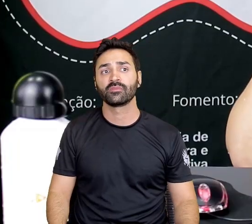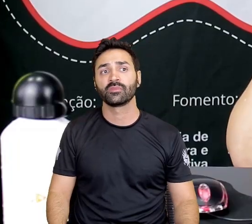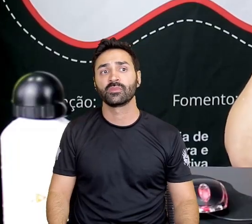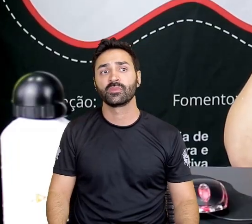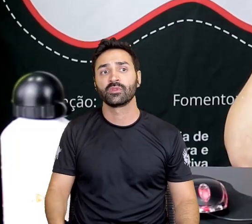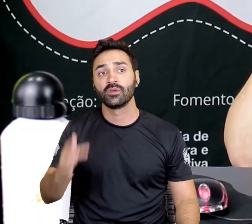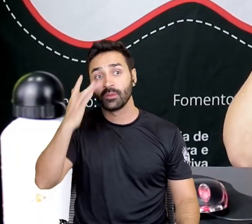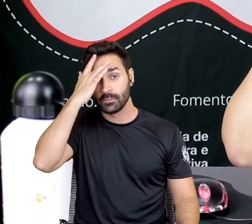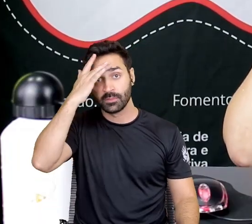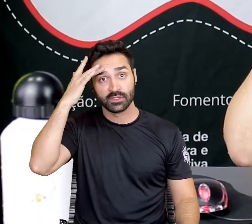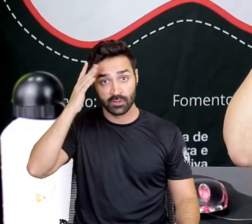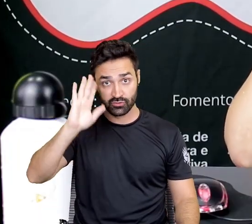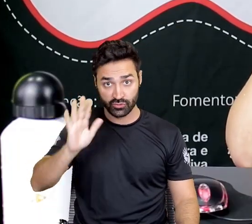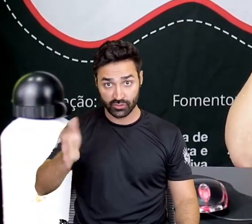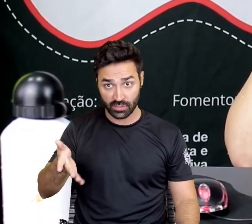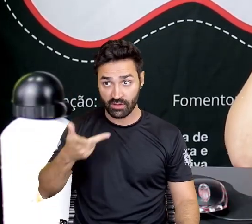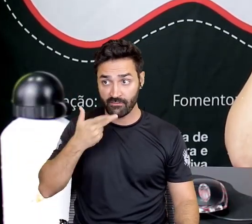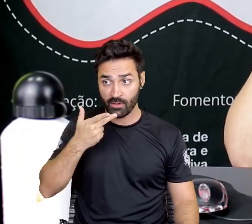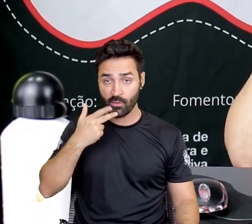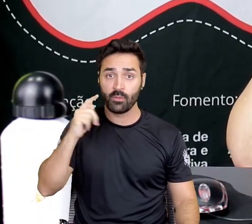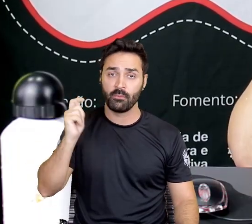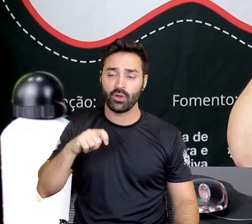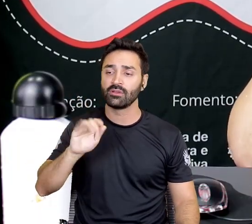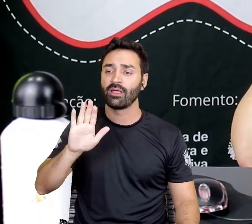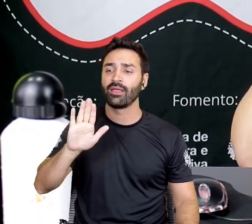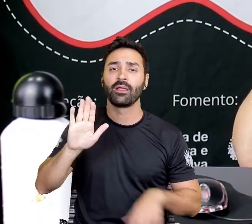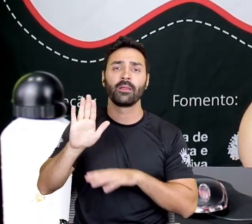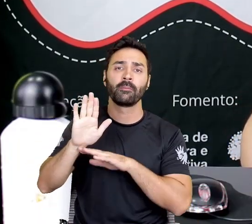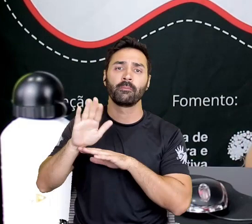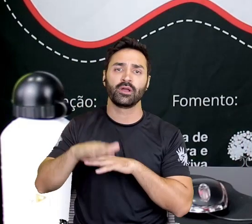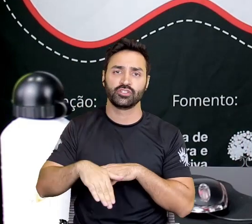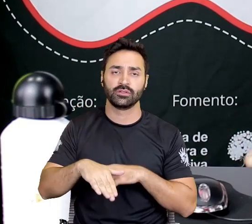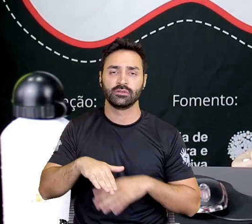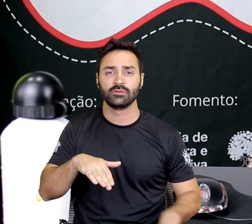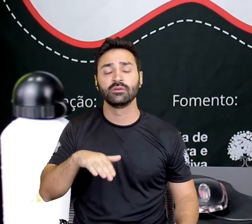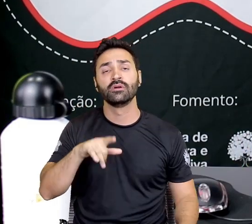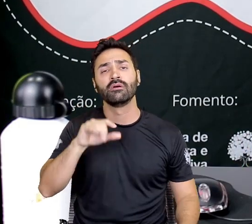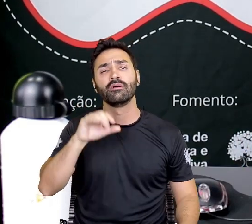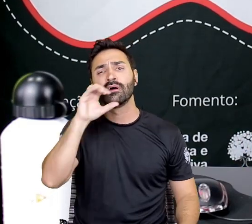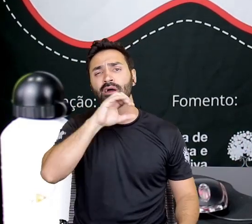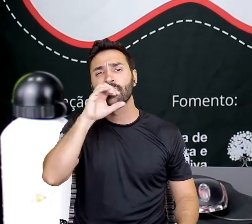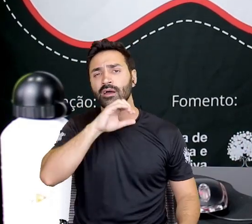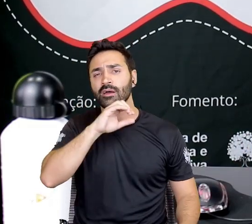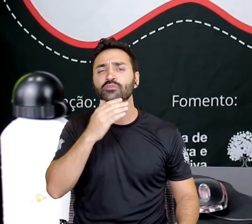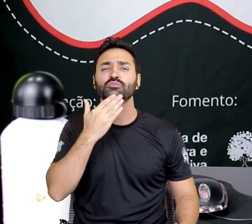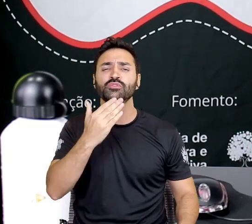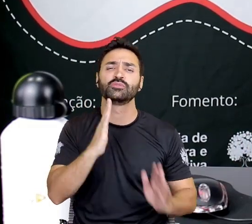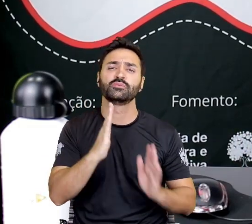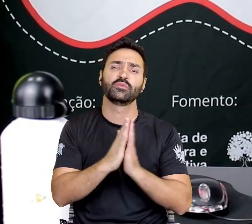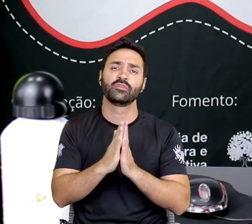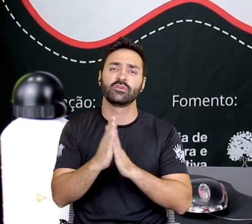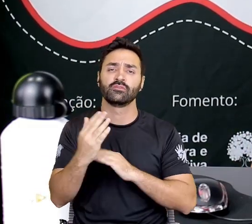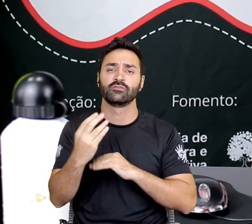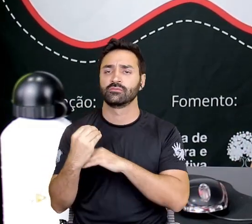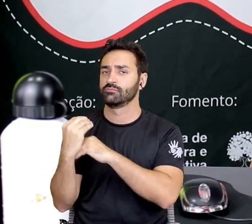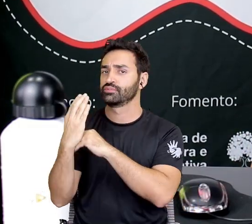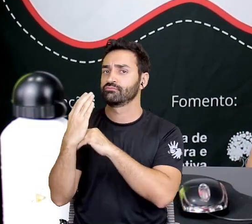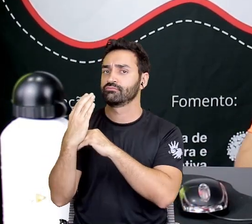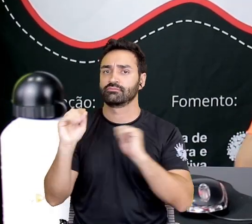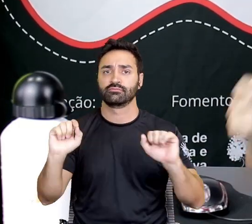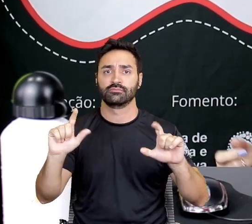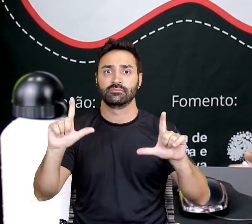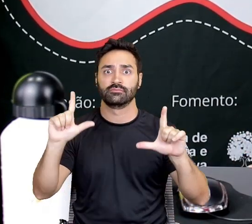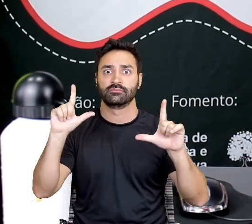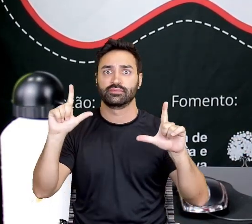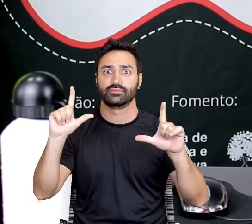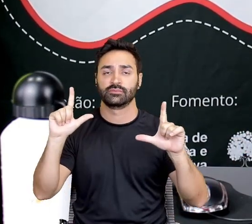ir abaixando a mãozinha, tá? E agora, rapidinho, eu vou pedir para vocês abrirem a câmera só um minutinho para a gente fazer